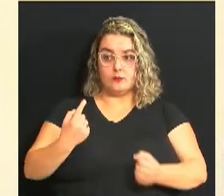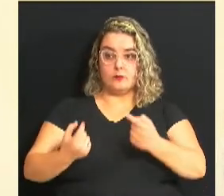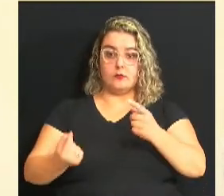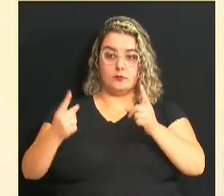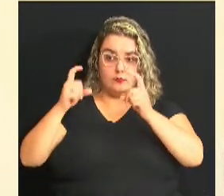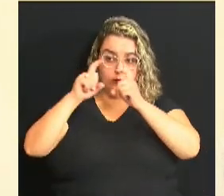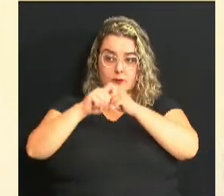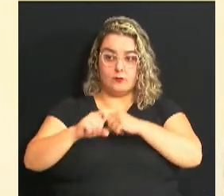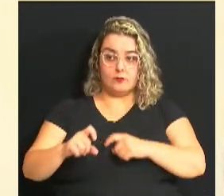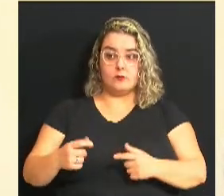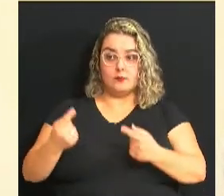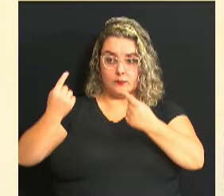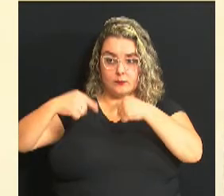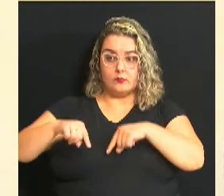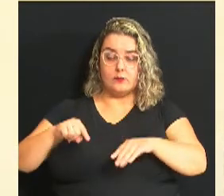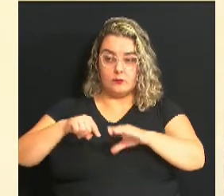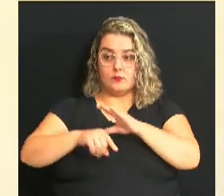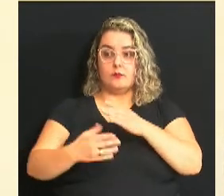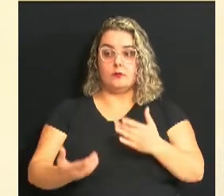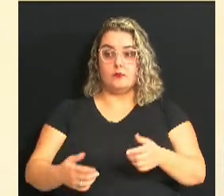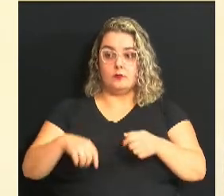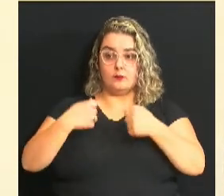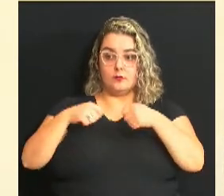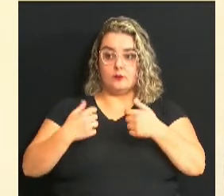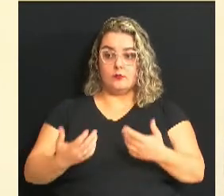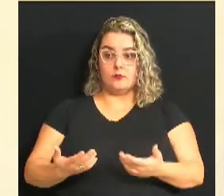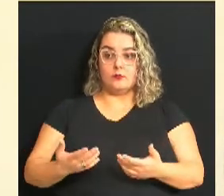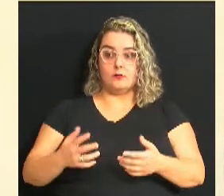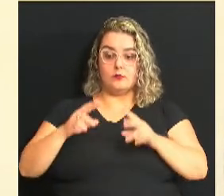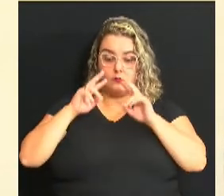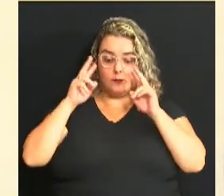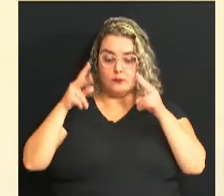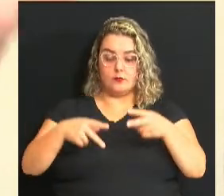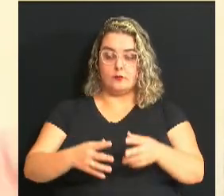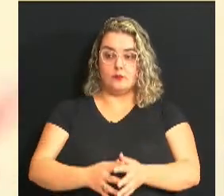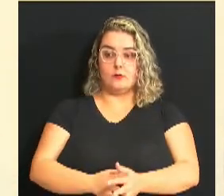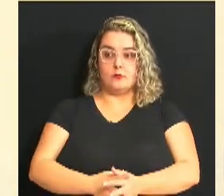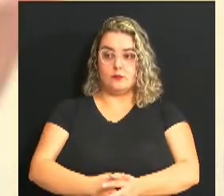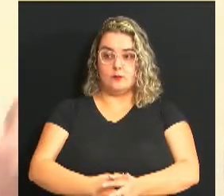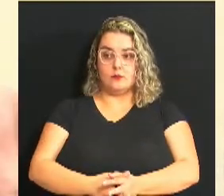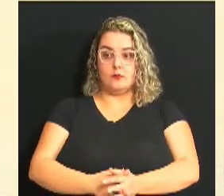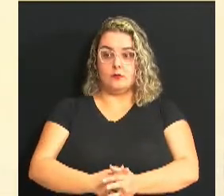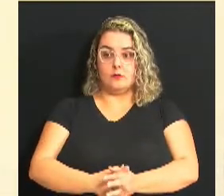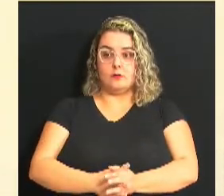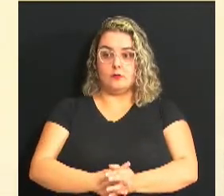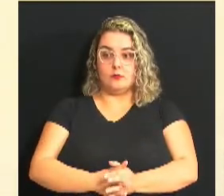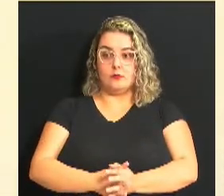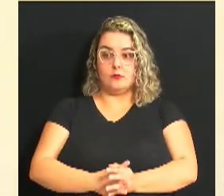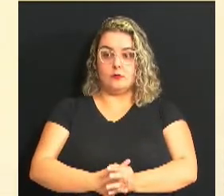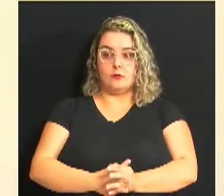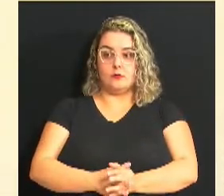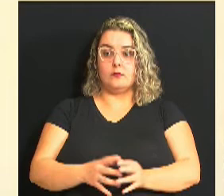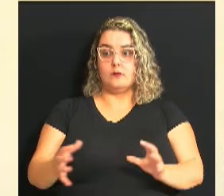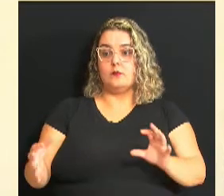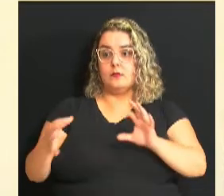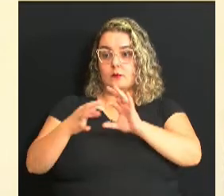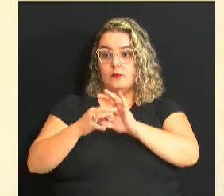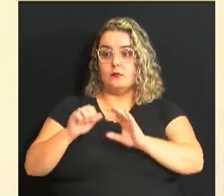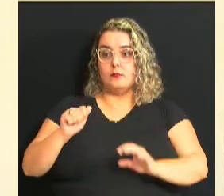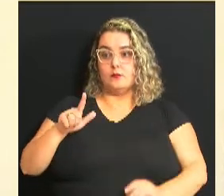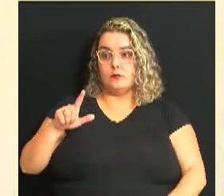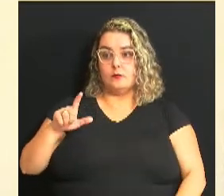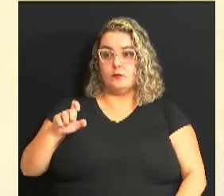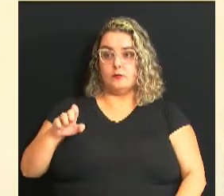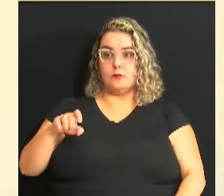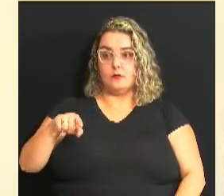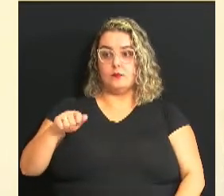tem desafios profundos que a gente precisa olhar. E vou conectar isso com a fala da Alexandra sobre o convivência,